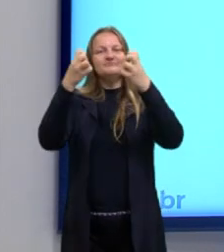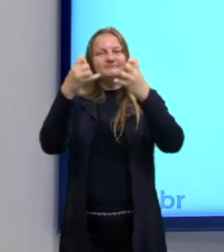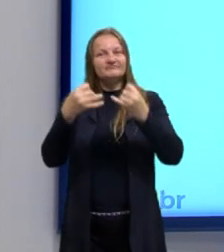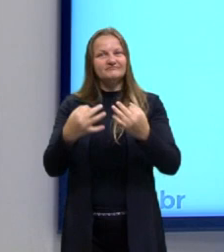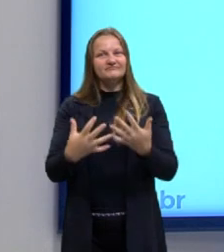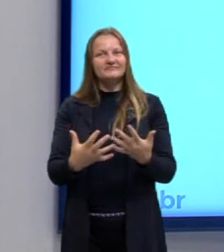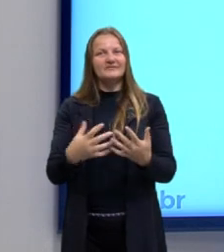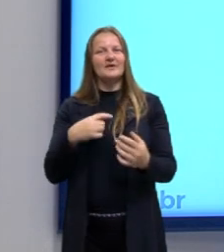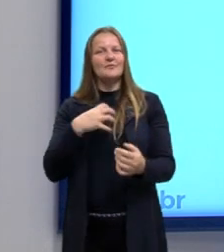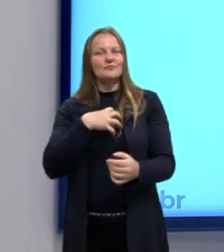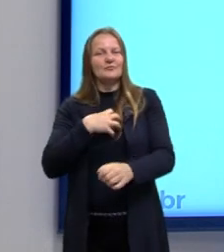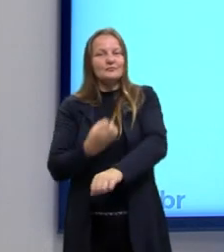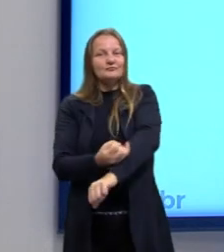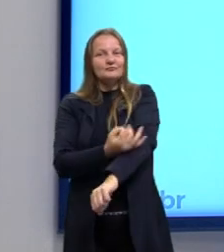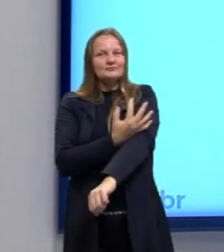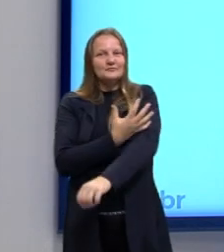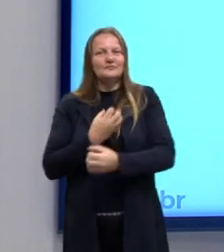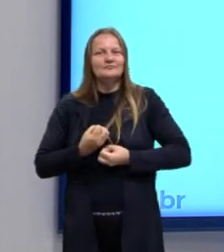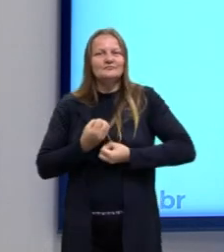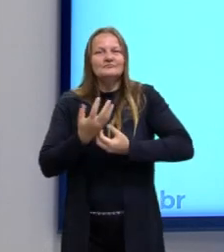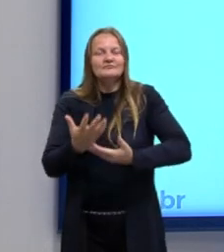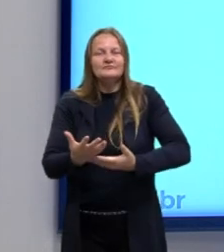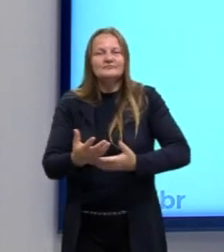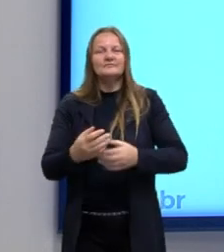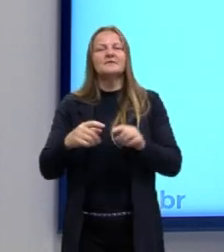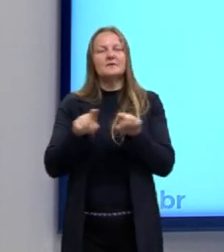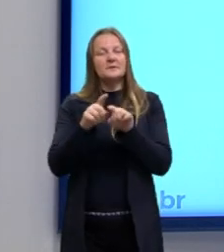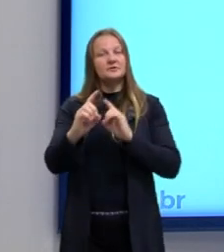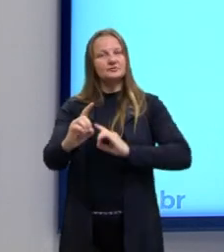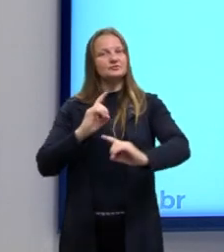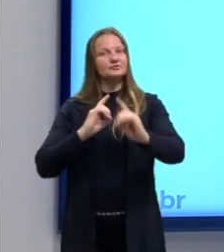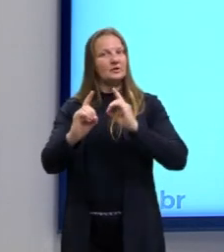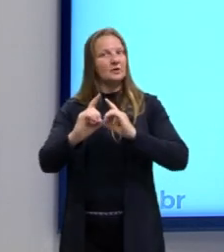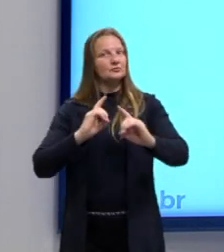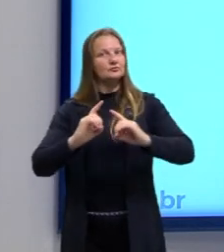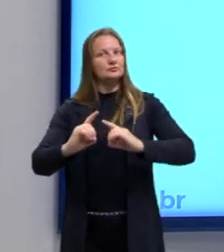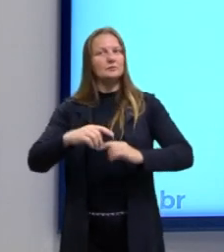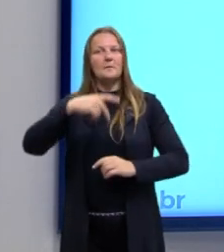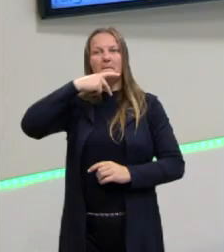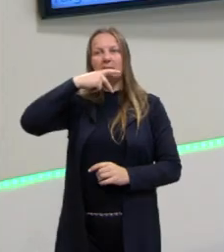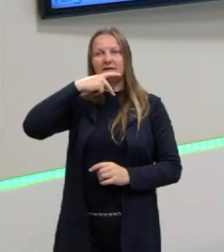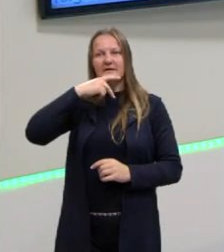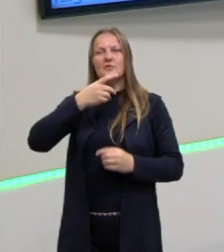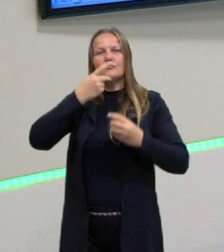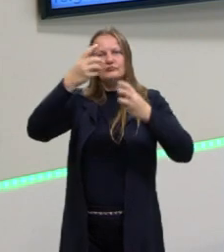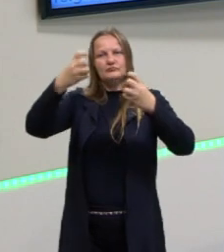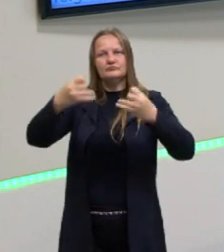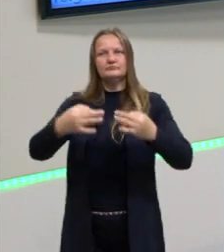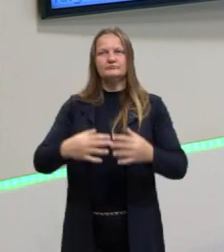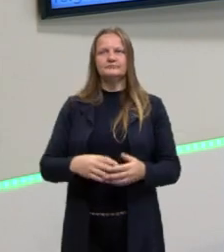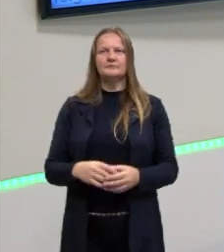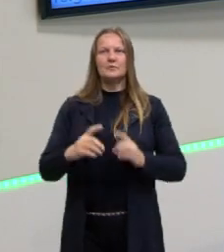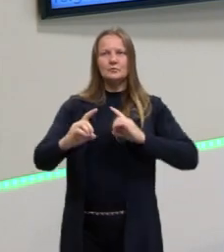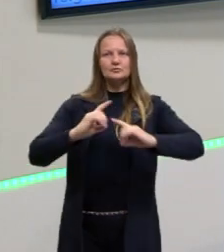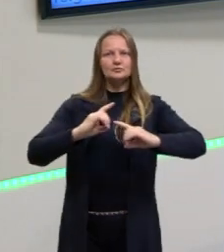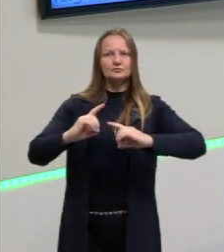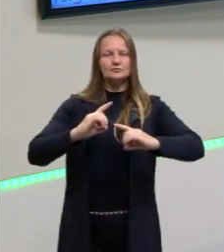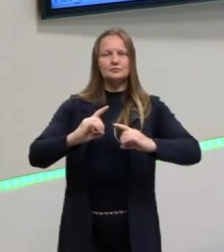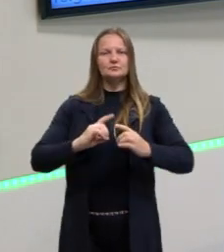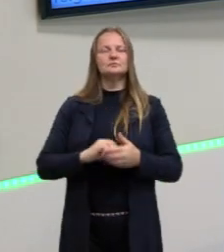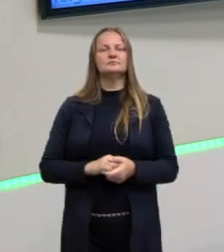linguagem que nós as expressamos estabelecer diálogos Platão tem essa essa convicção de diálogo né